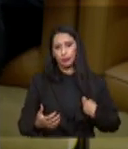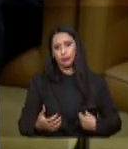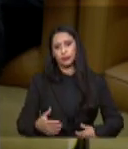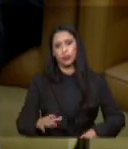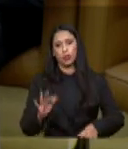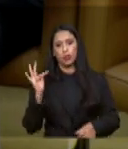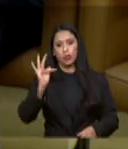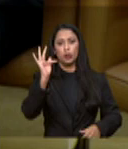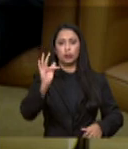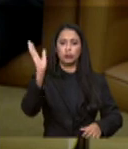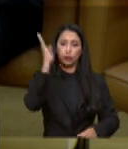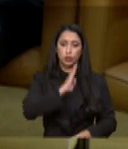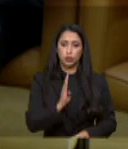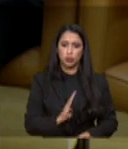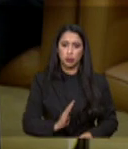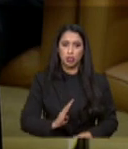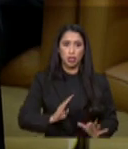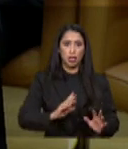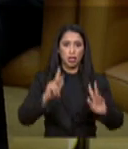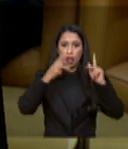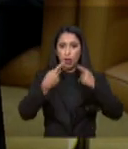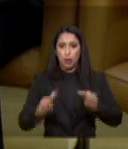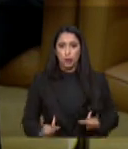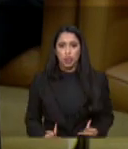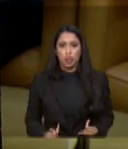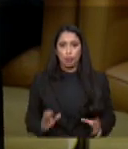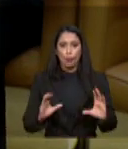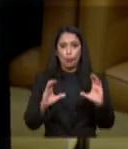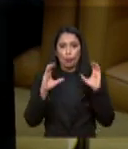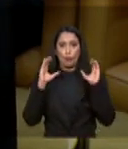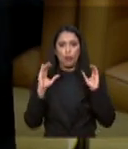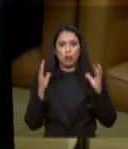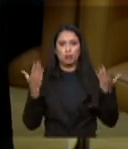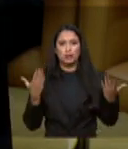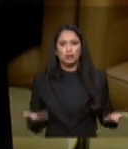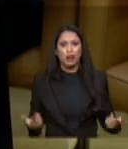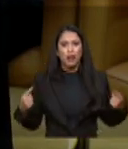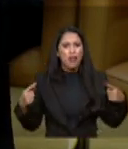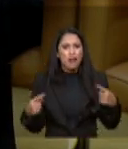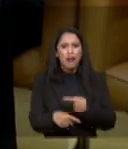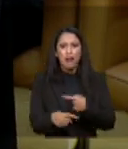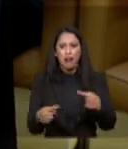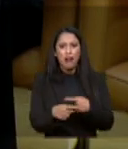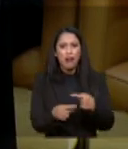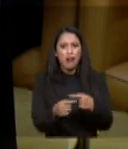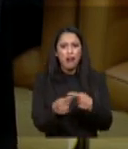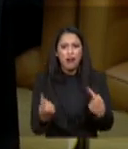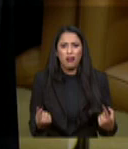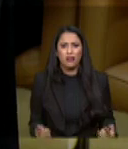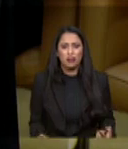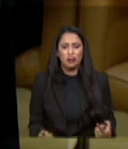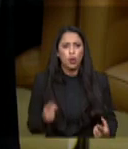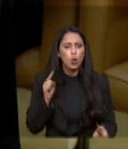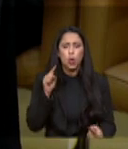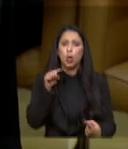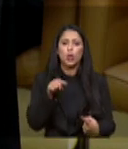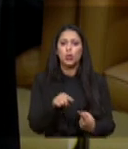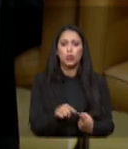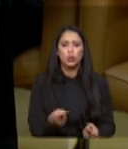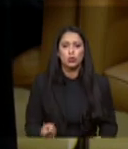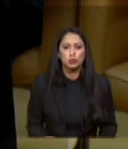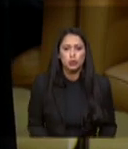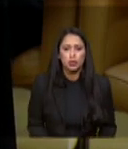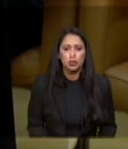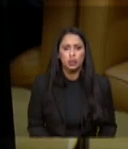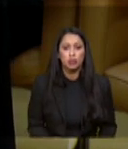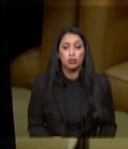humanidade. Os atos omissivos, portanto, revelam uma desconformidade do motivo e do objeto